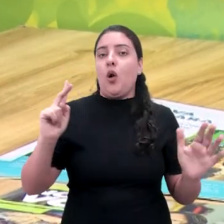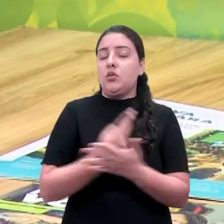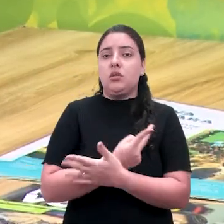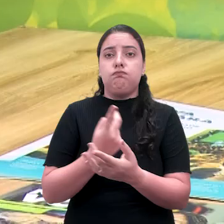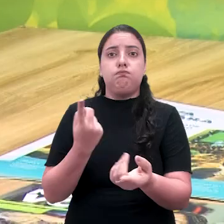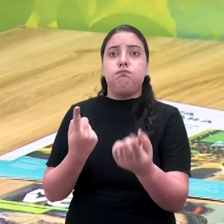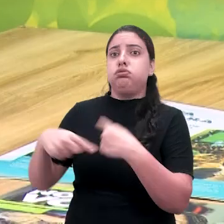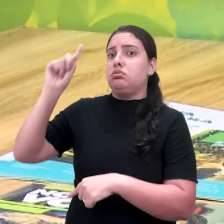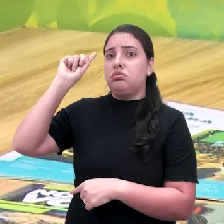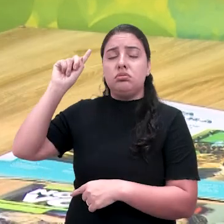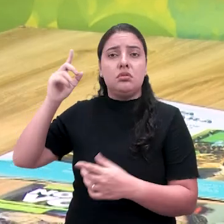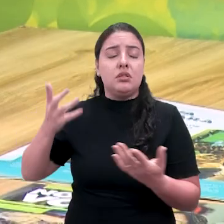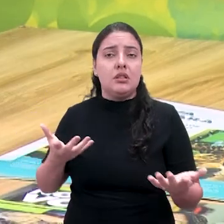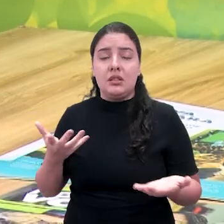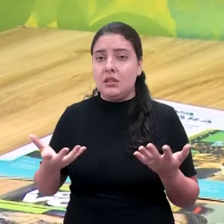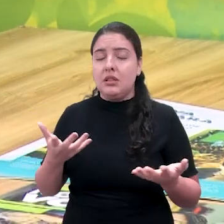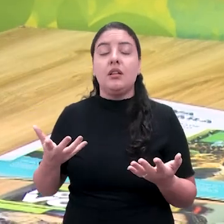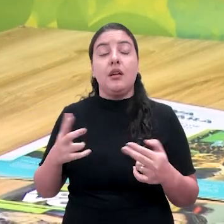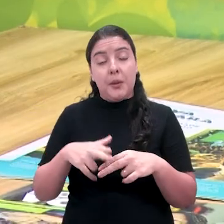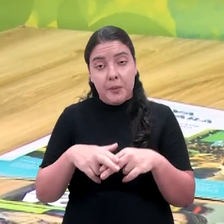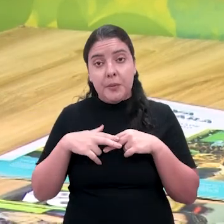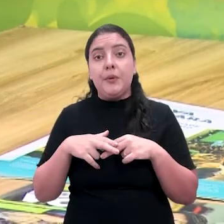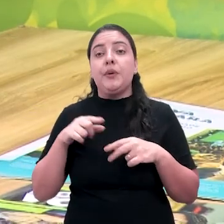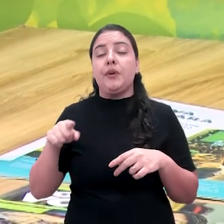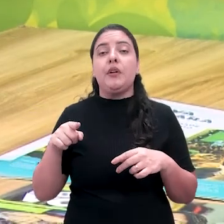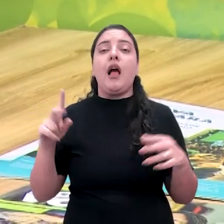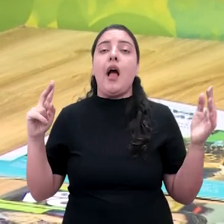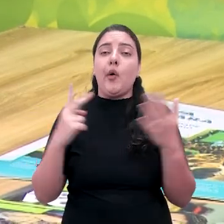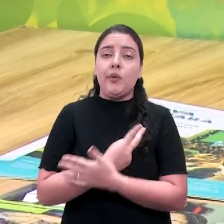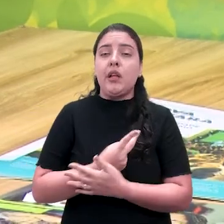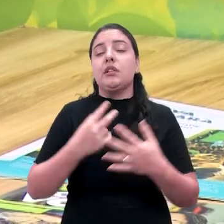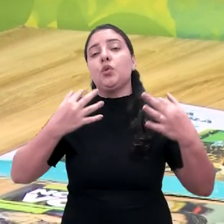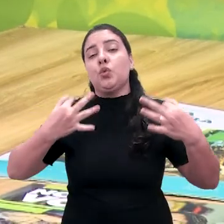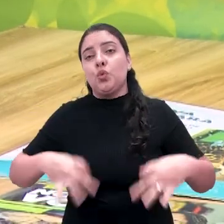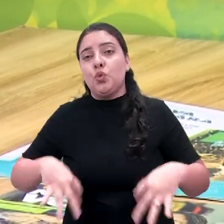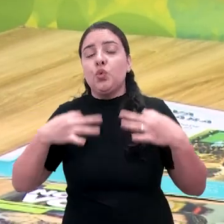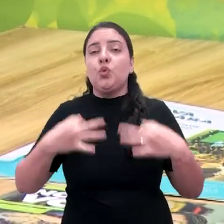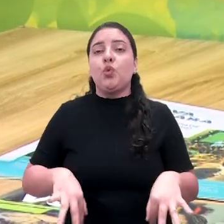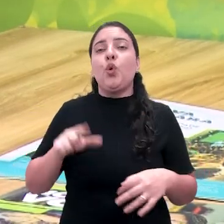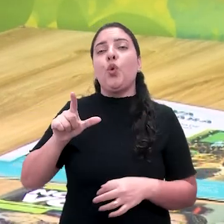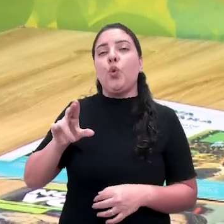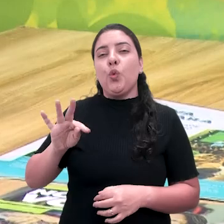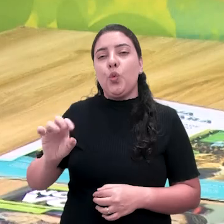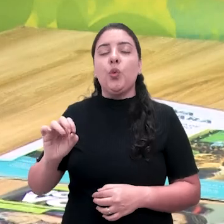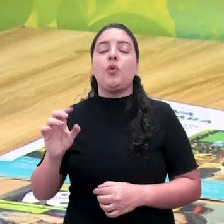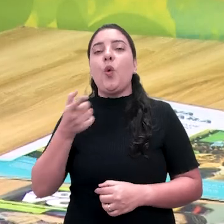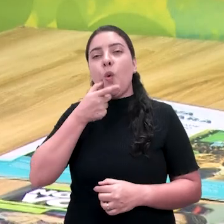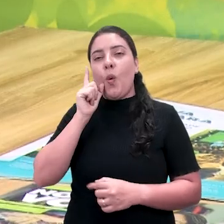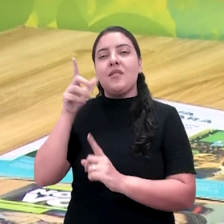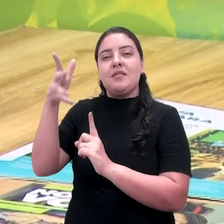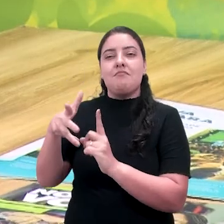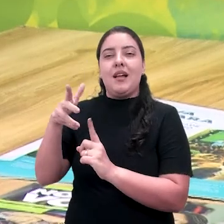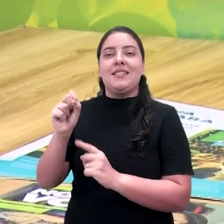quebrar, né? Então, passa realmente por esse luto. Mas ontem eu fui perguntada, eu dei uma palestra no